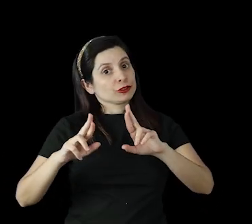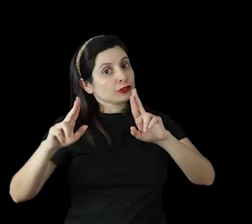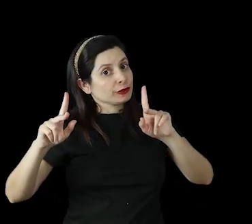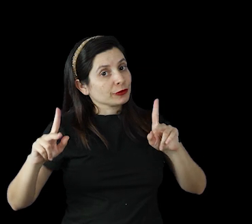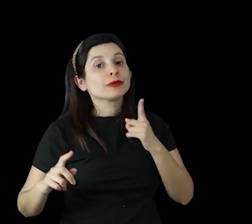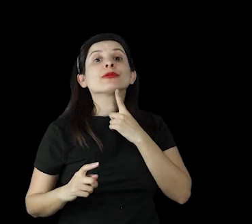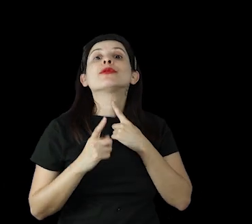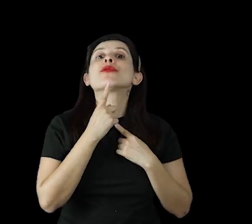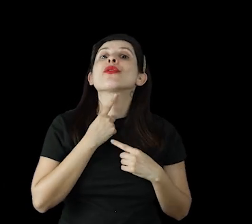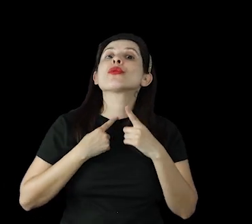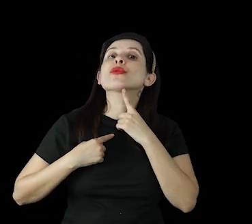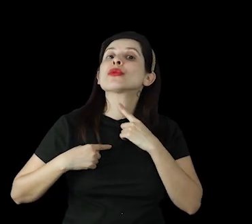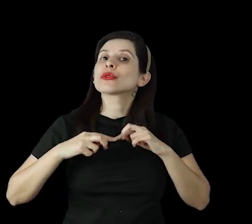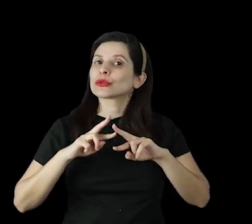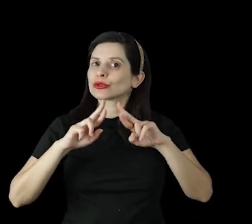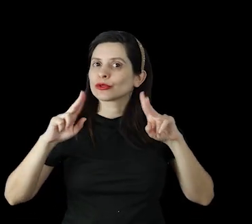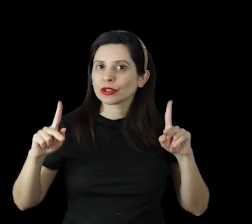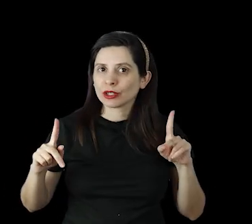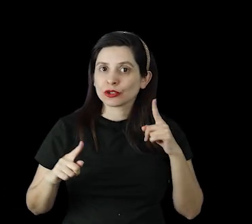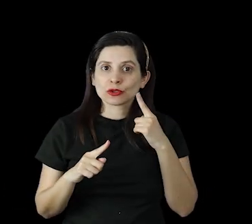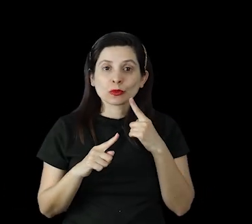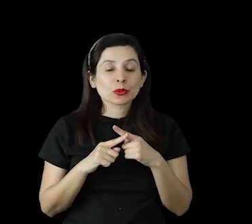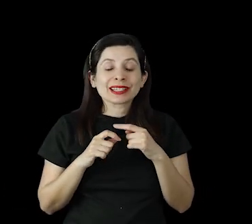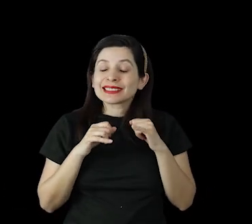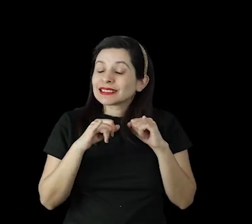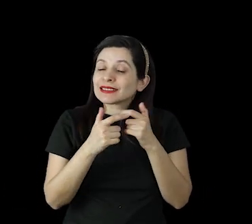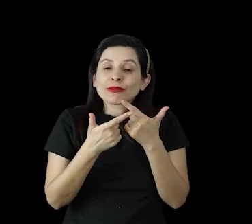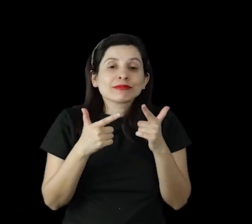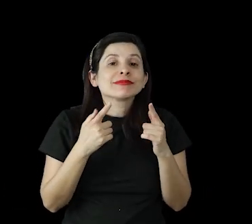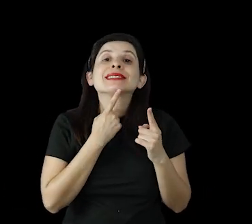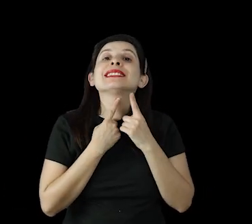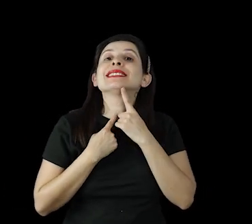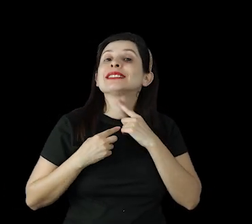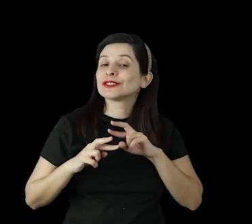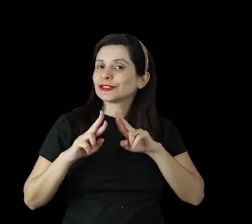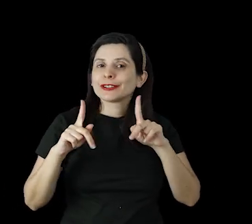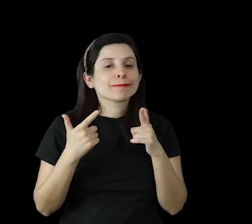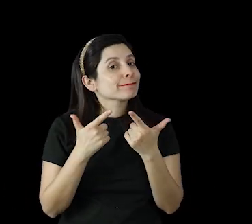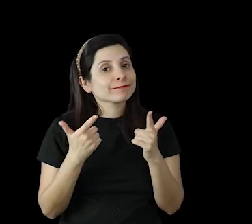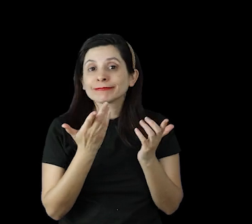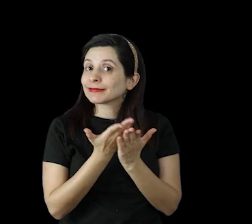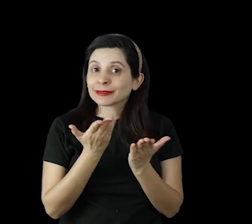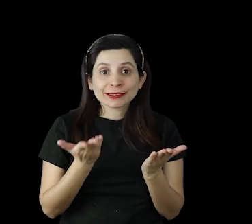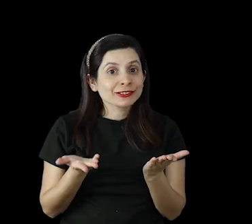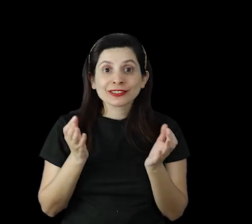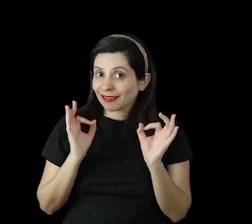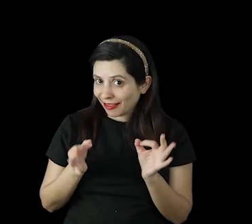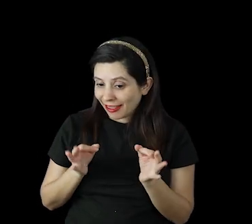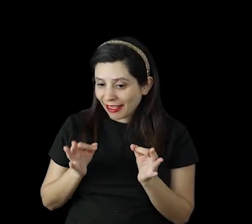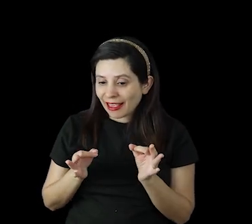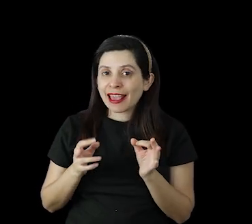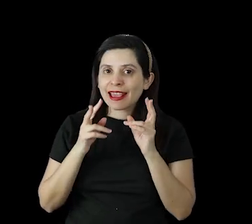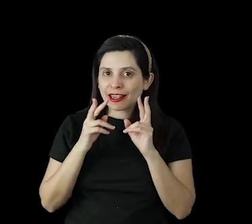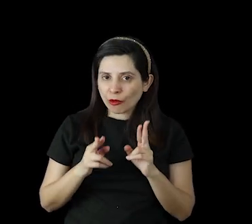e desejos diferentes. Porque sem desejos diferentes, você não tem dramaturgia, né? Quando a gente é